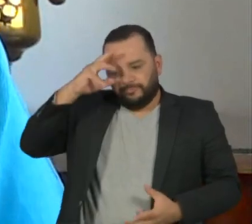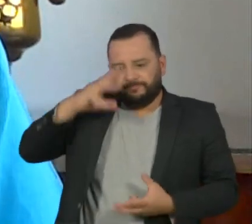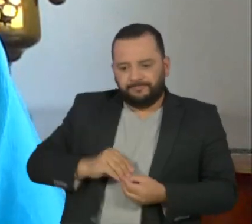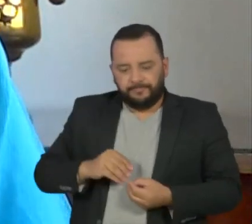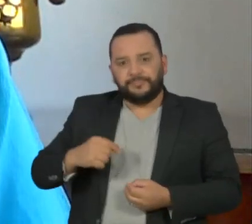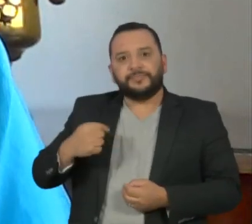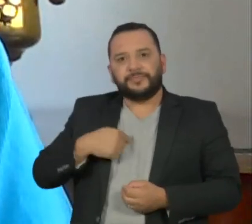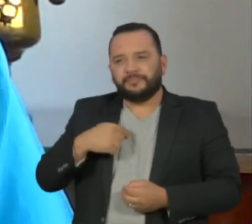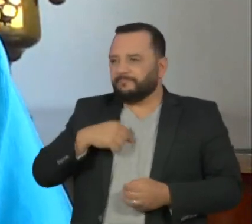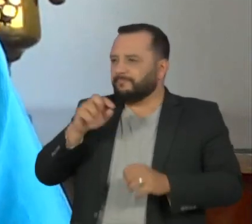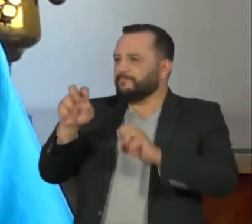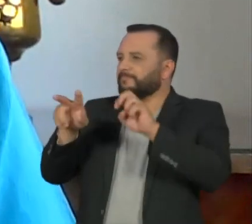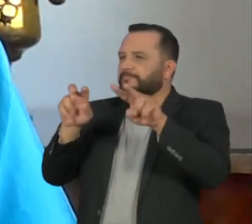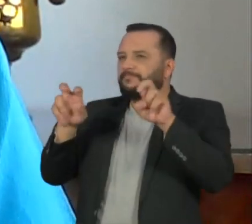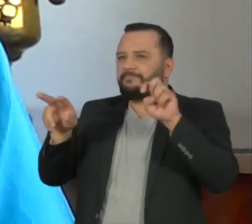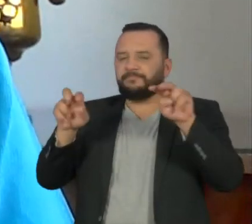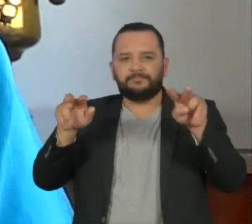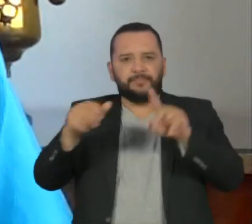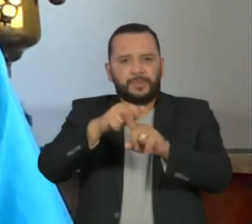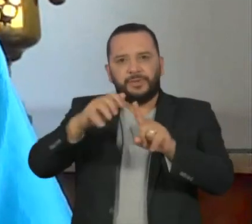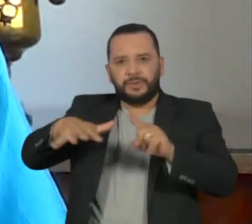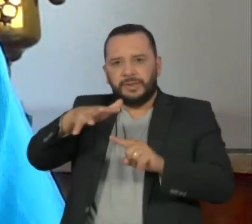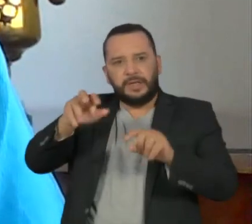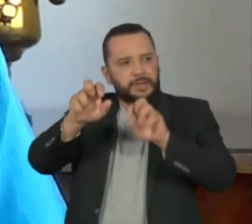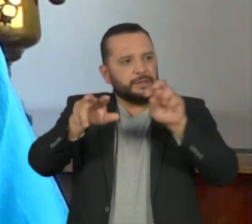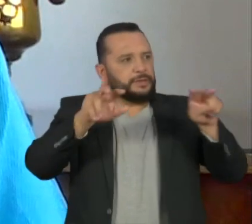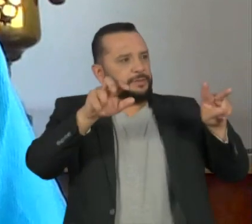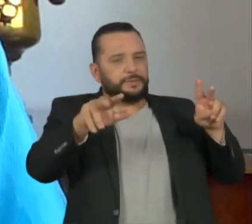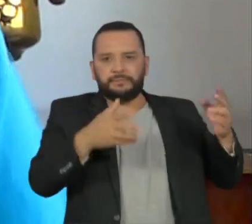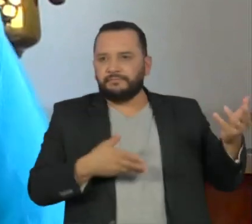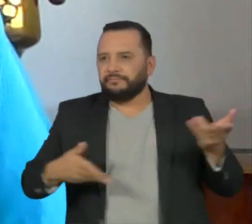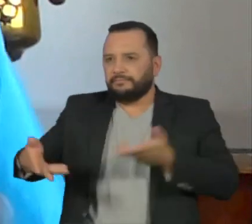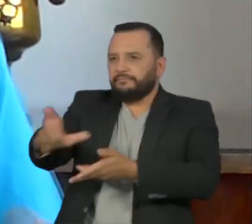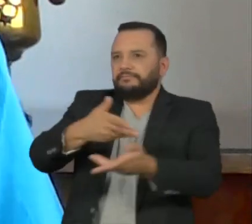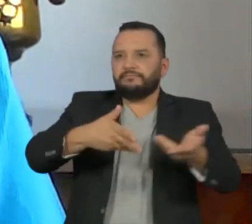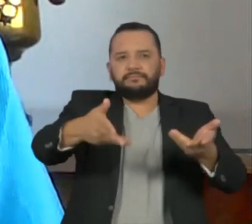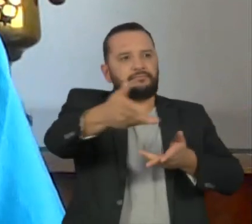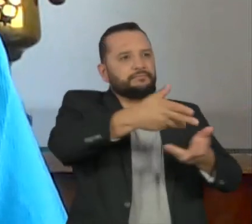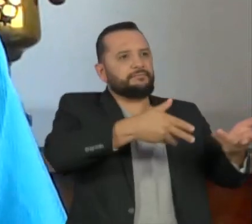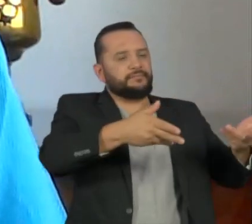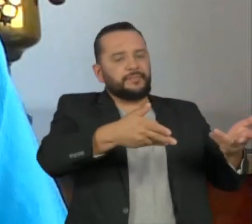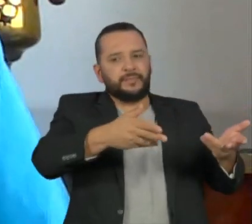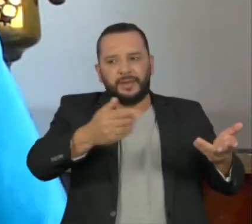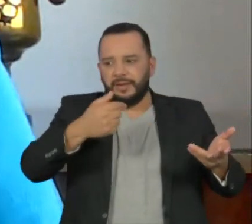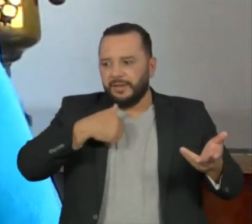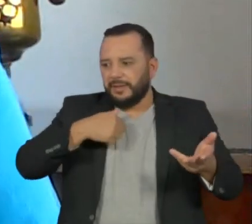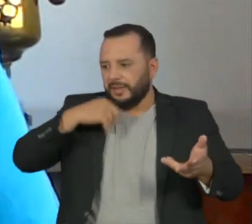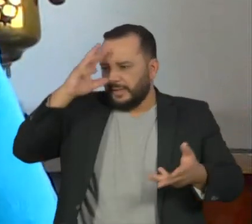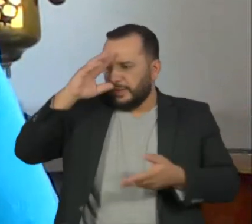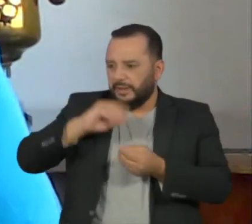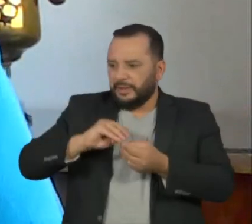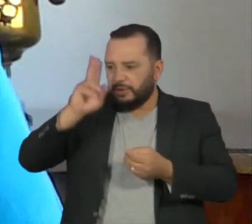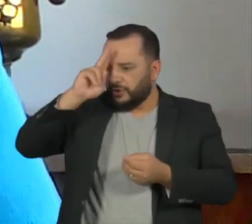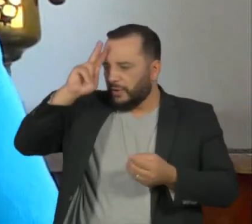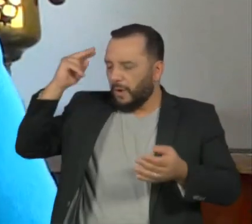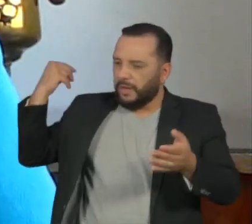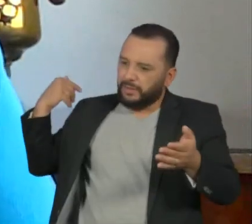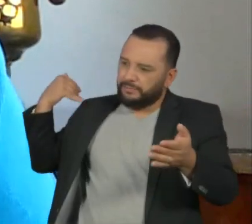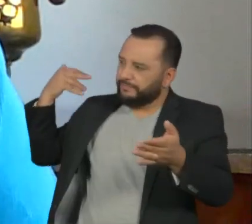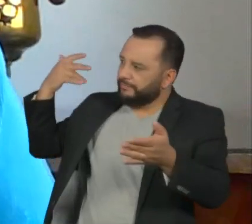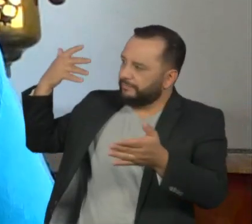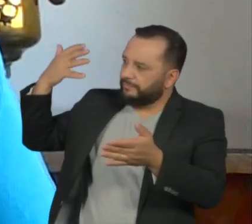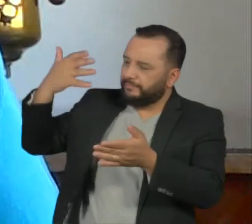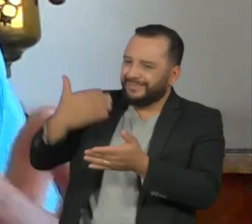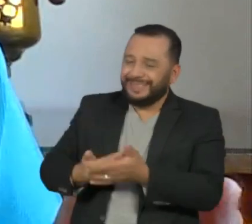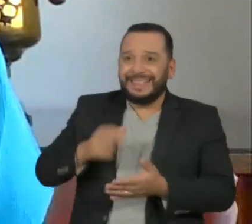de olhar o mundo, a sociedade, suas relações sociais, entendendo a história. Se você não entende a história,